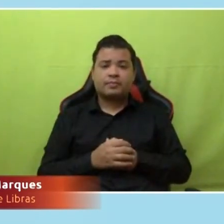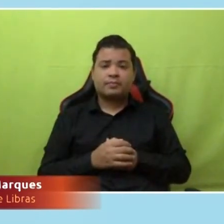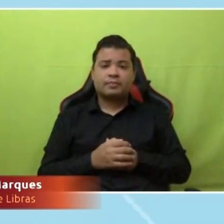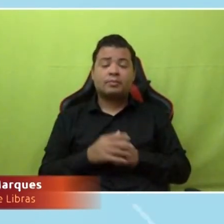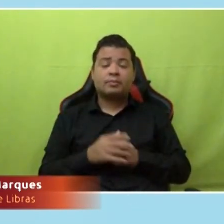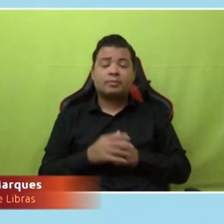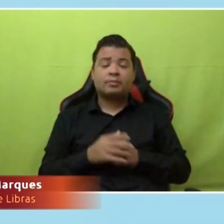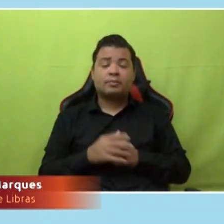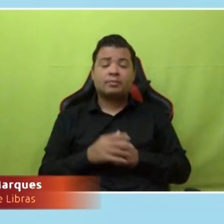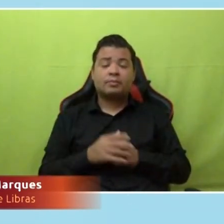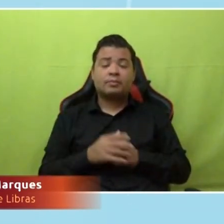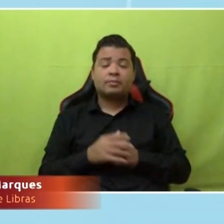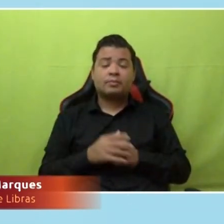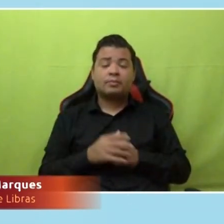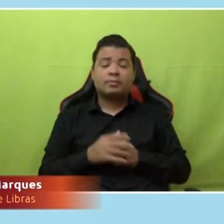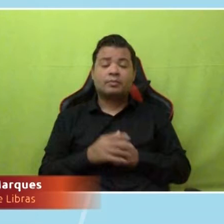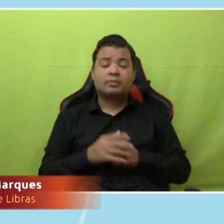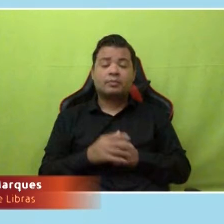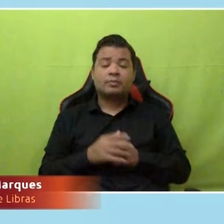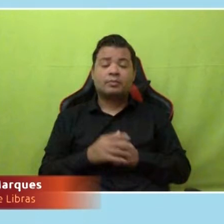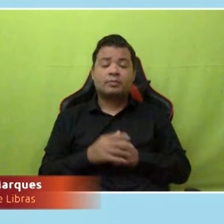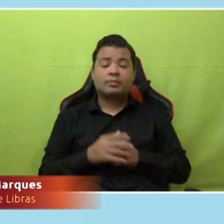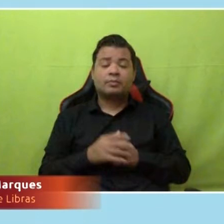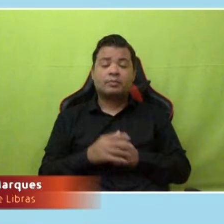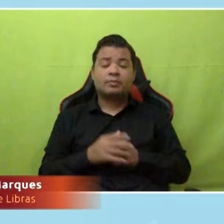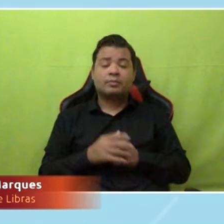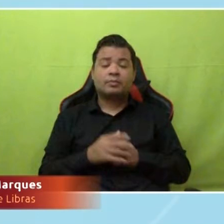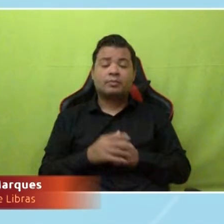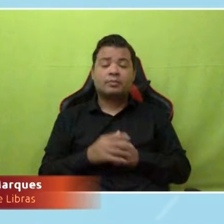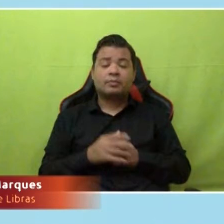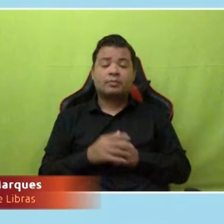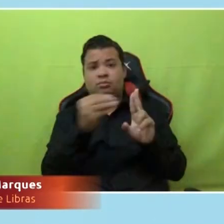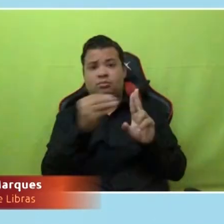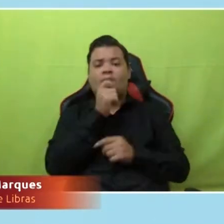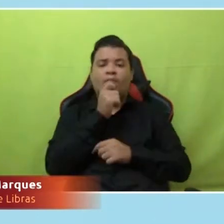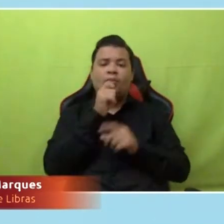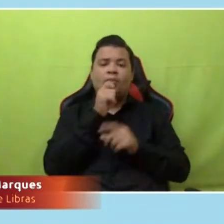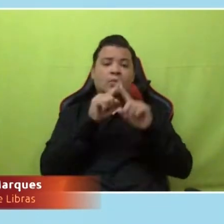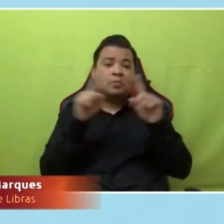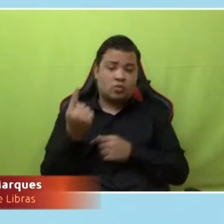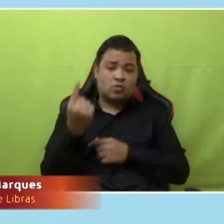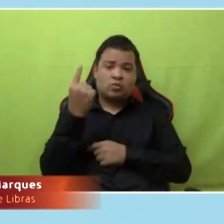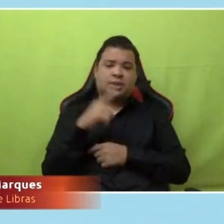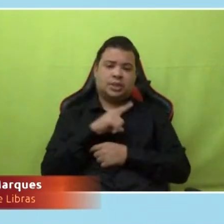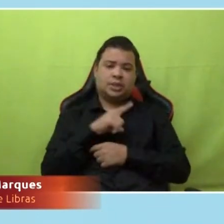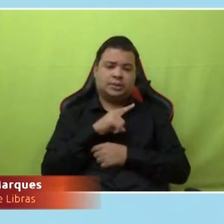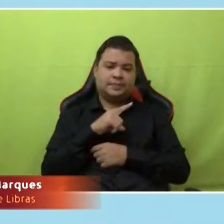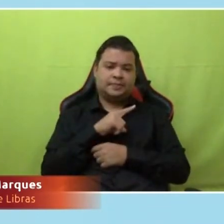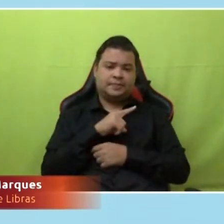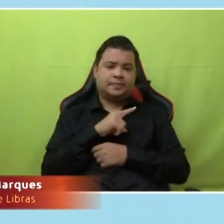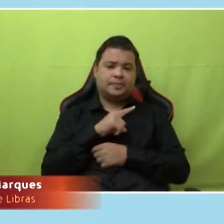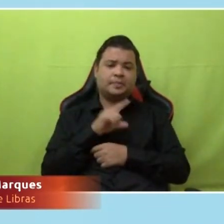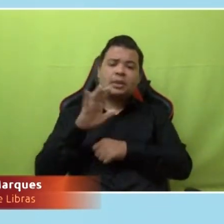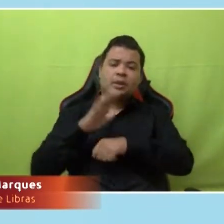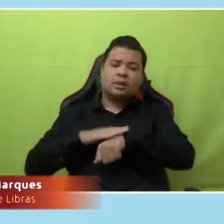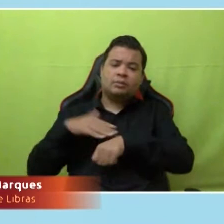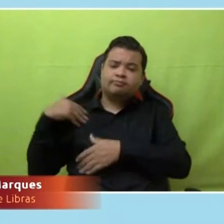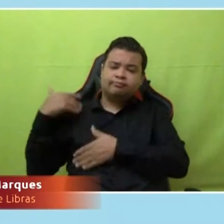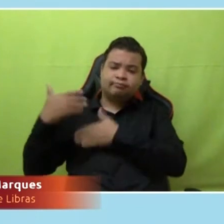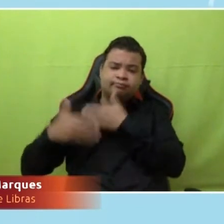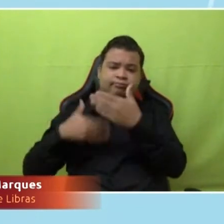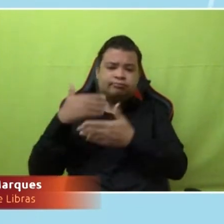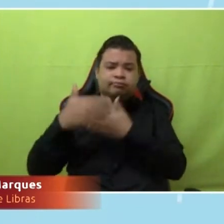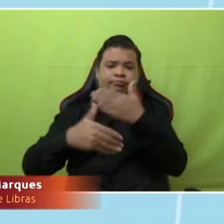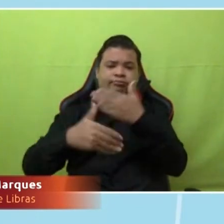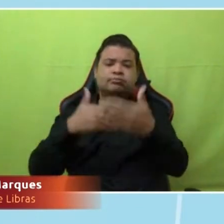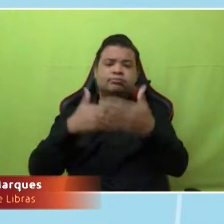ainda, mas uma está. E, ao longo do tempo, muito tem sido investido em